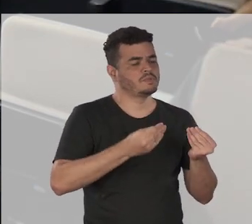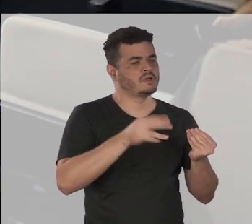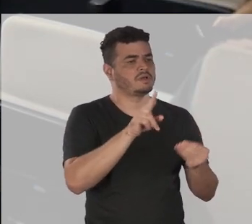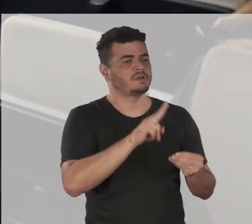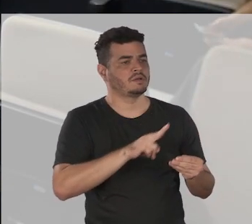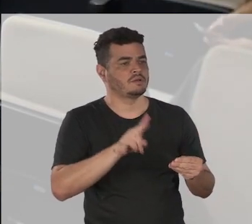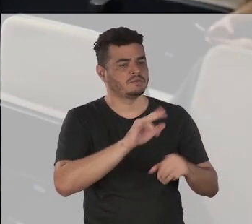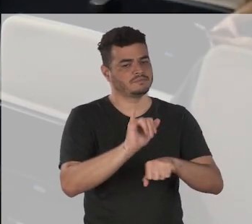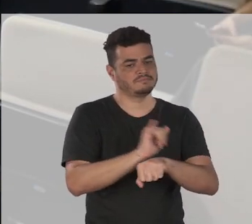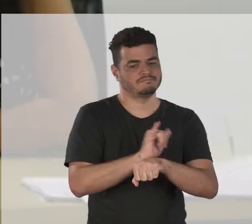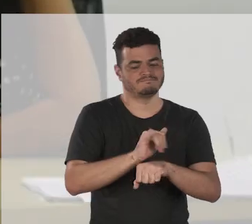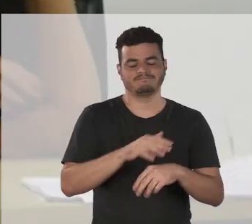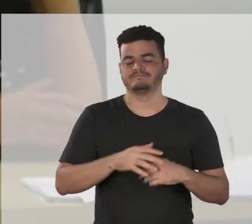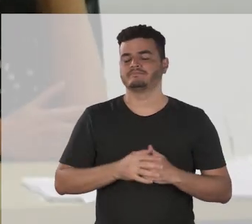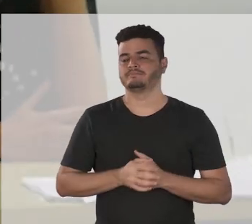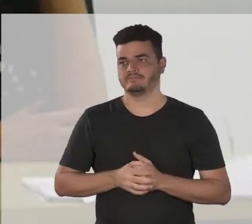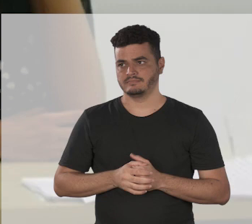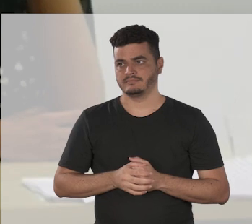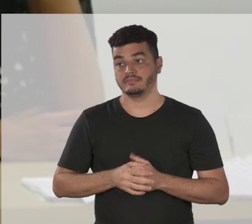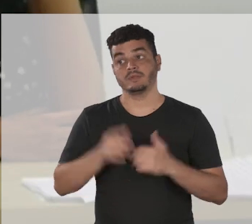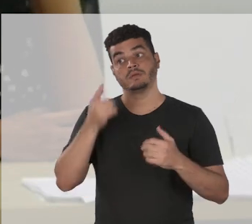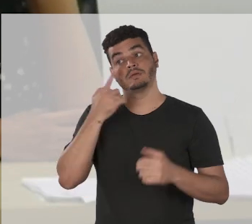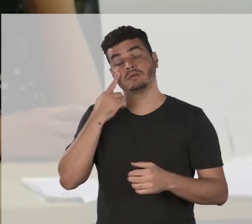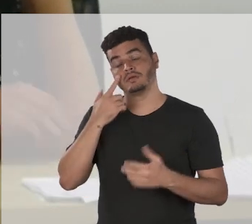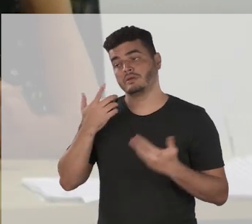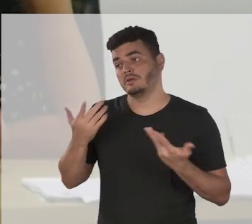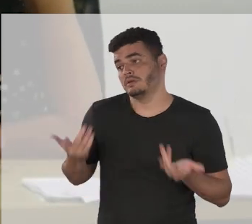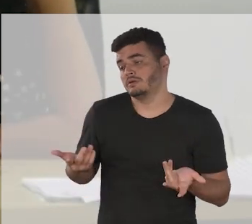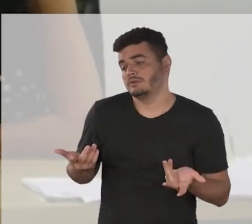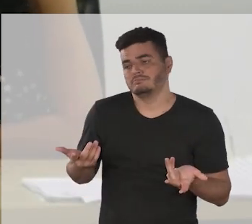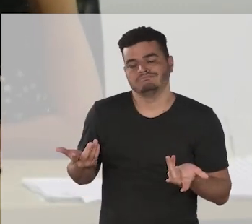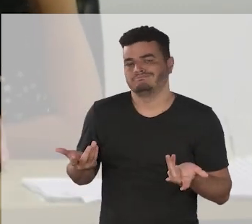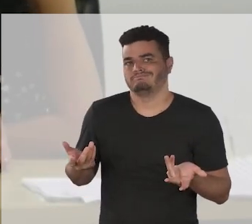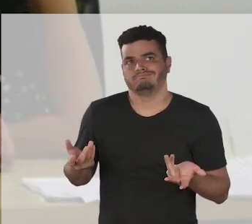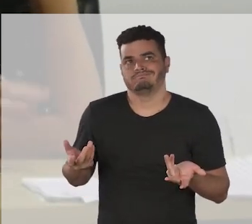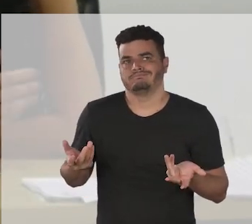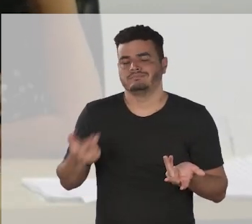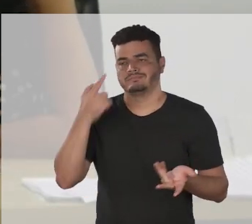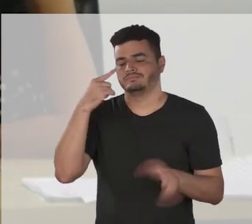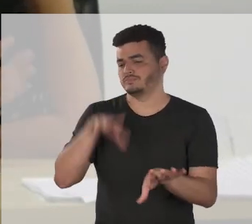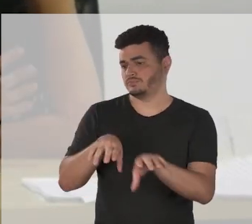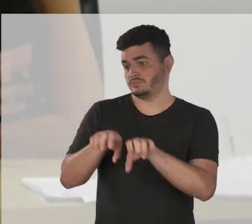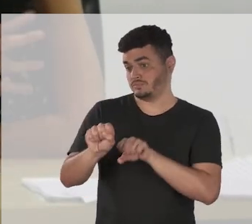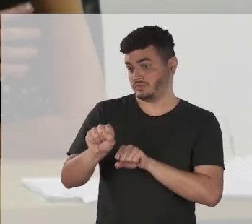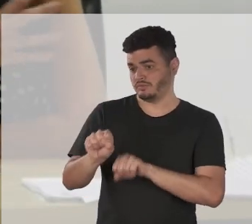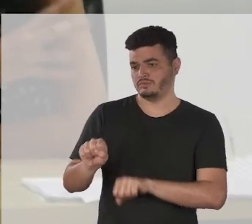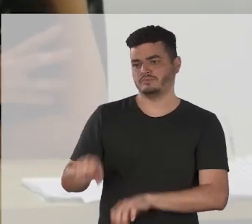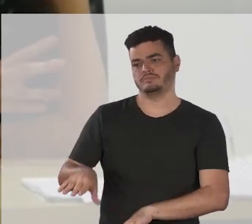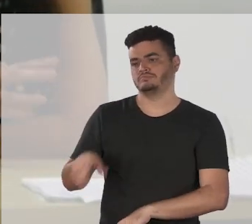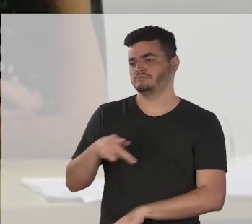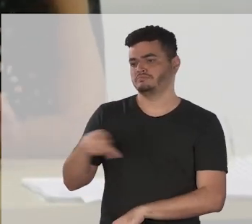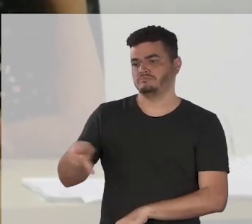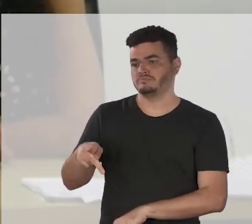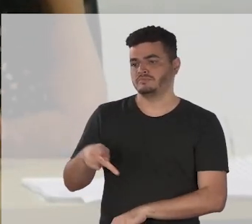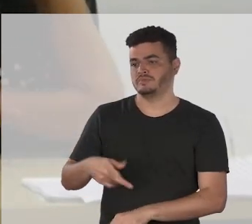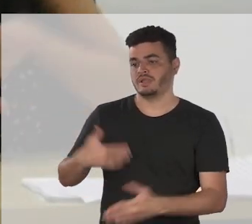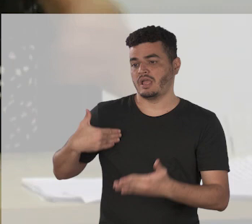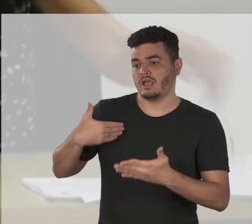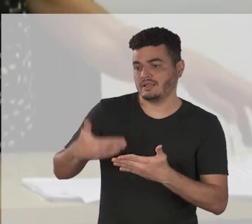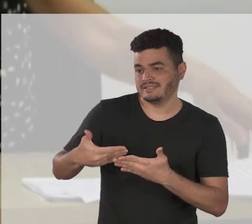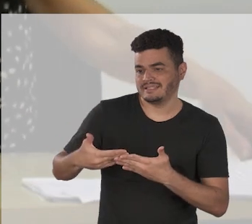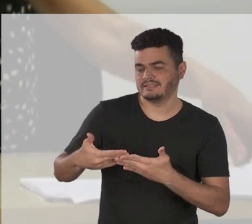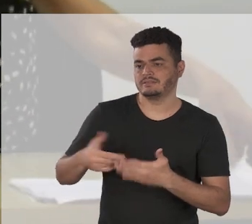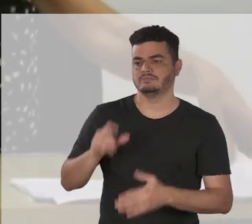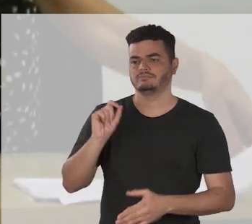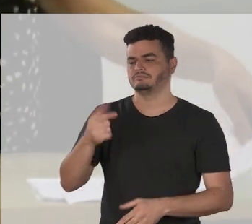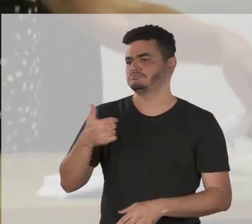né? Bom, ao menos vejamos essa formação docente mais recente,